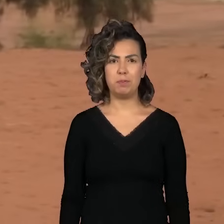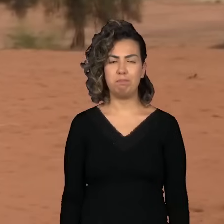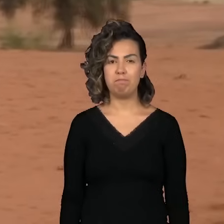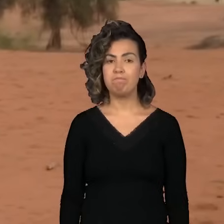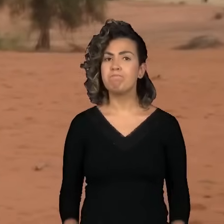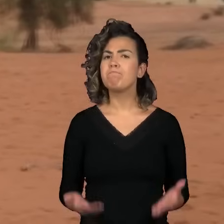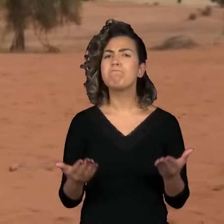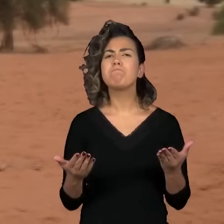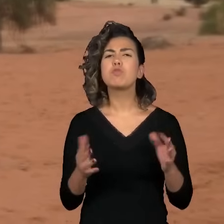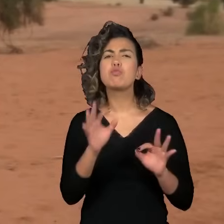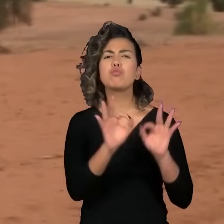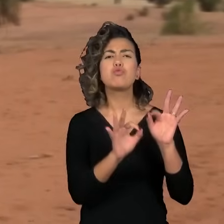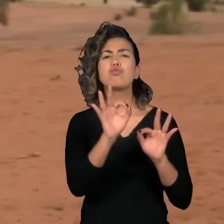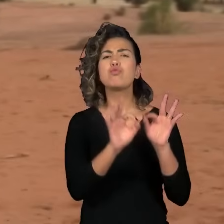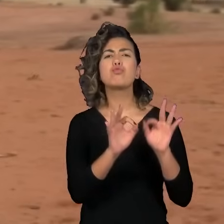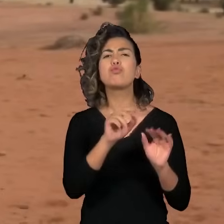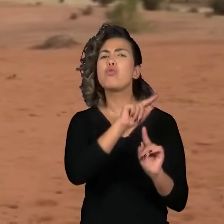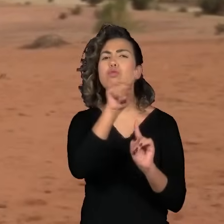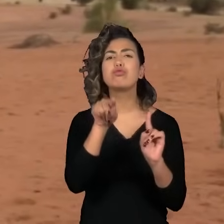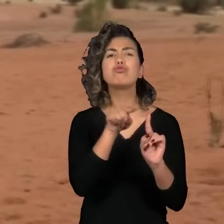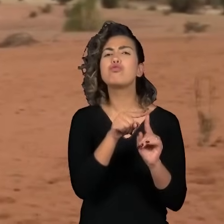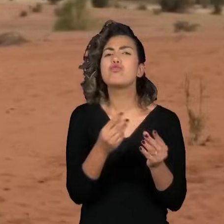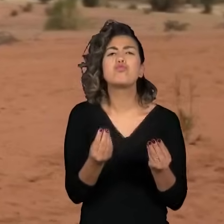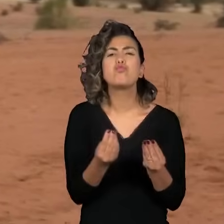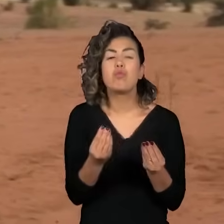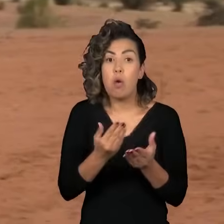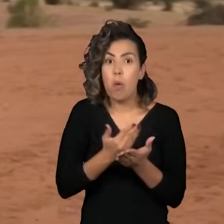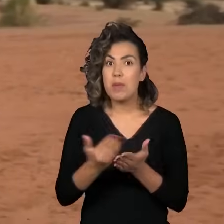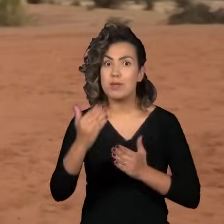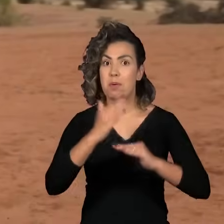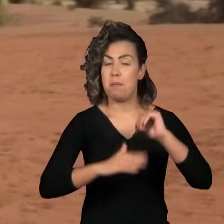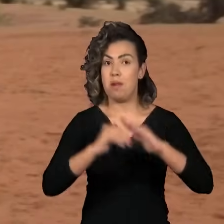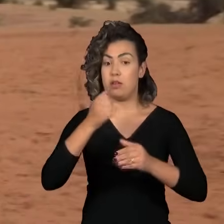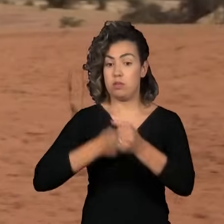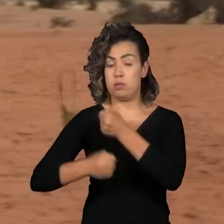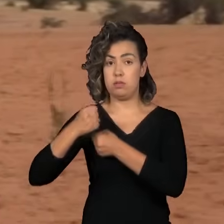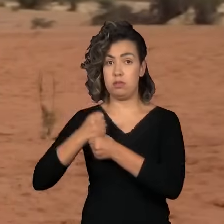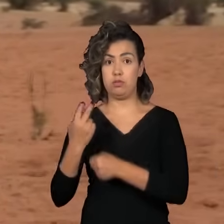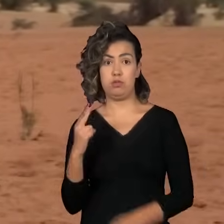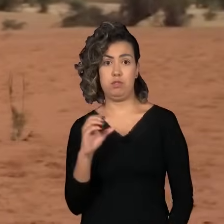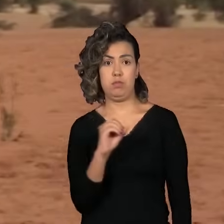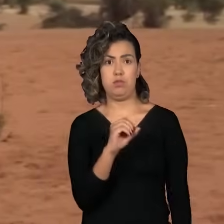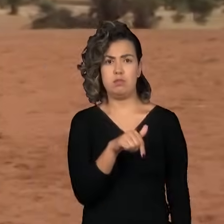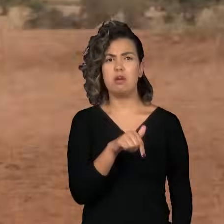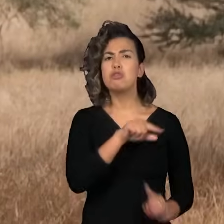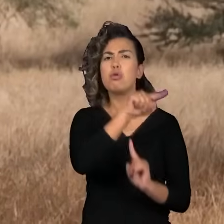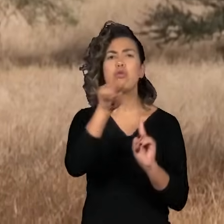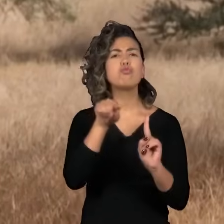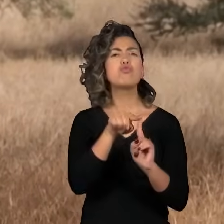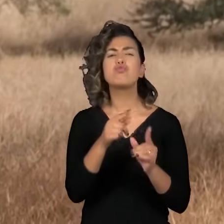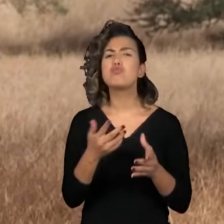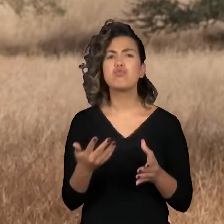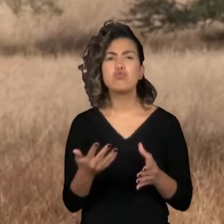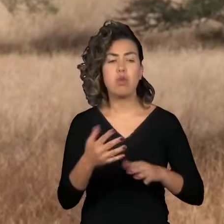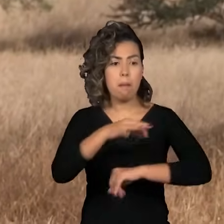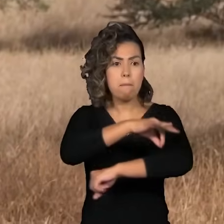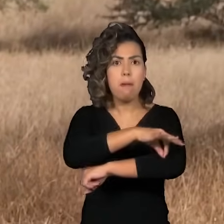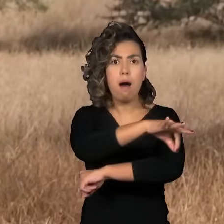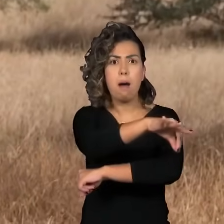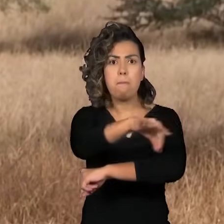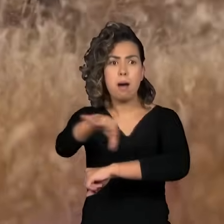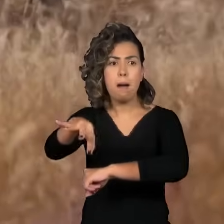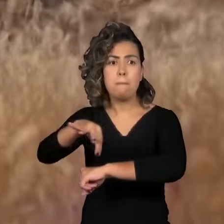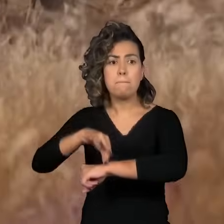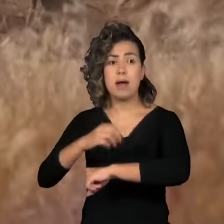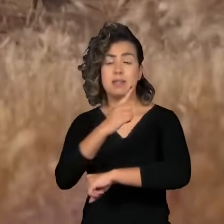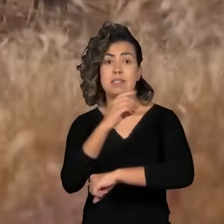A ideia começou a ser colocada em prática em 2007. A meta é plantar 100 milhões de hectares de floresta